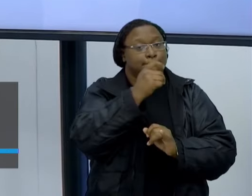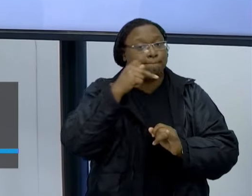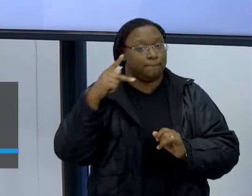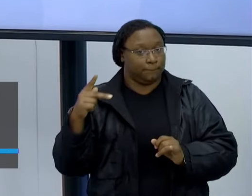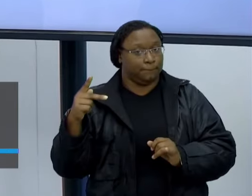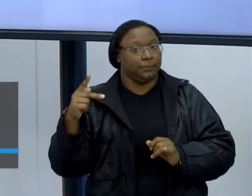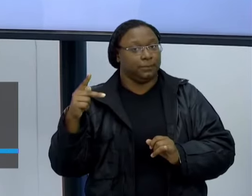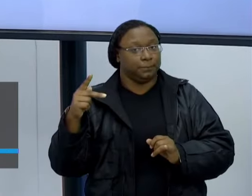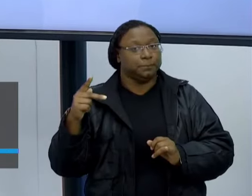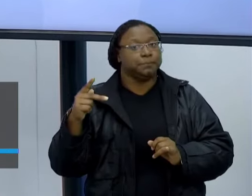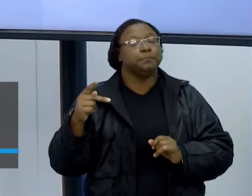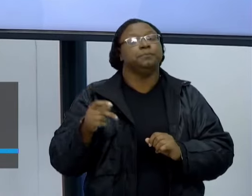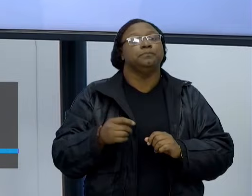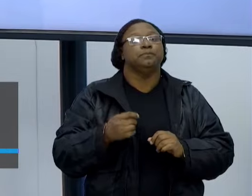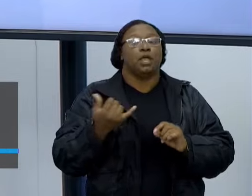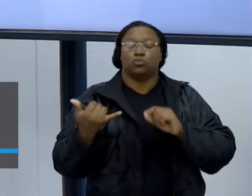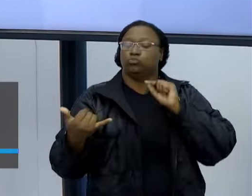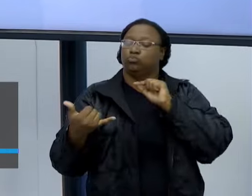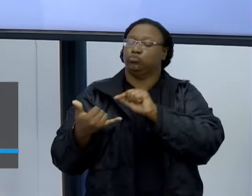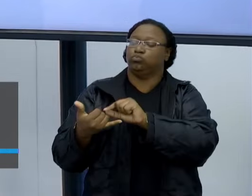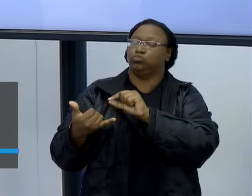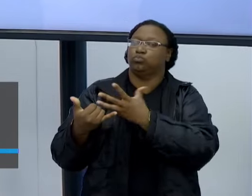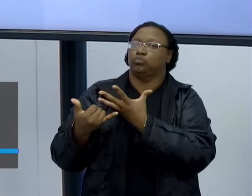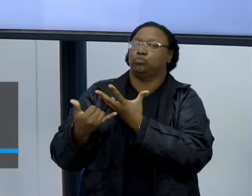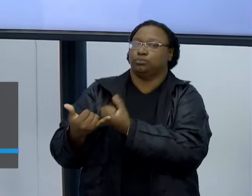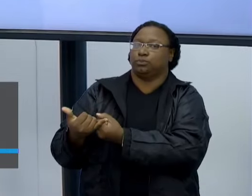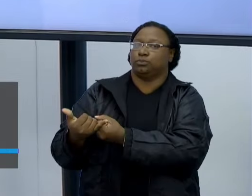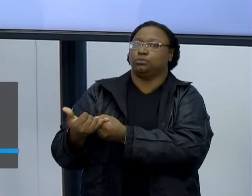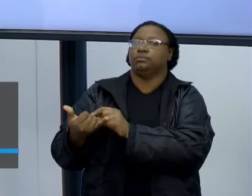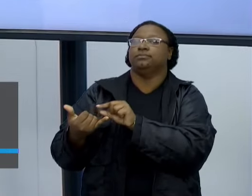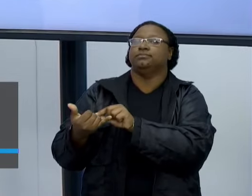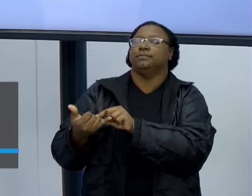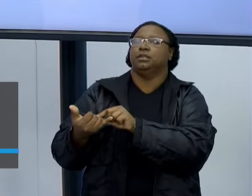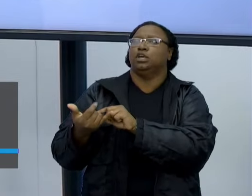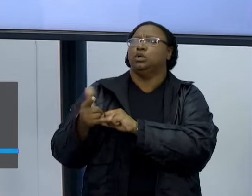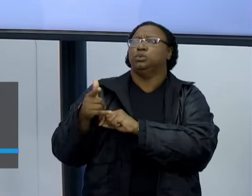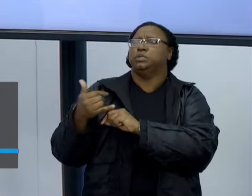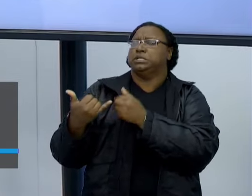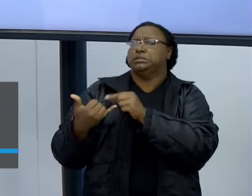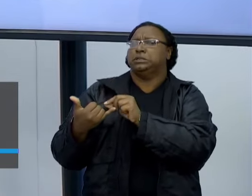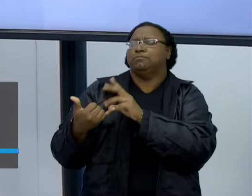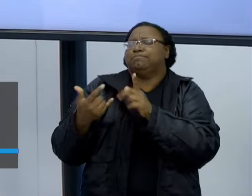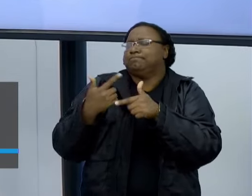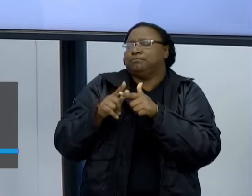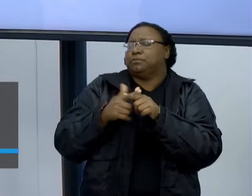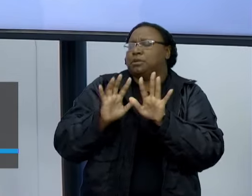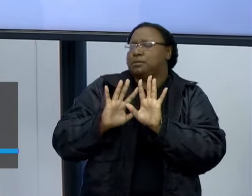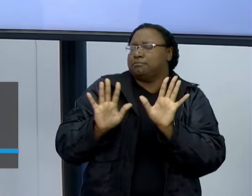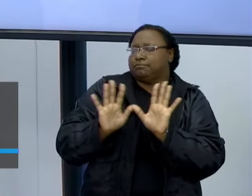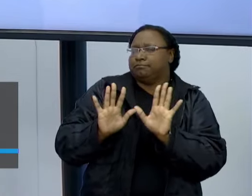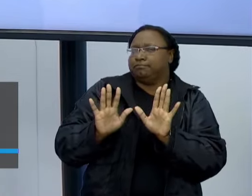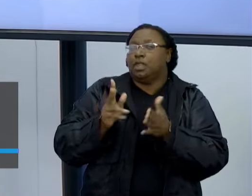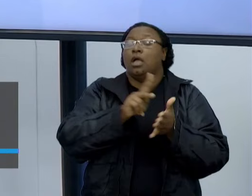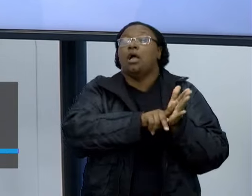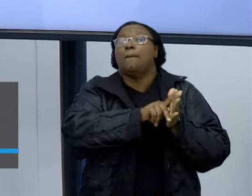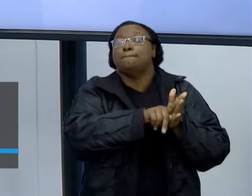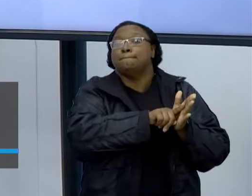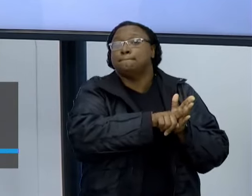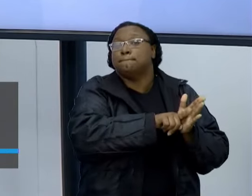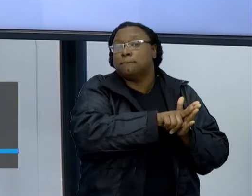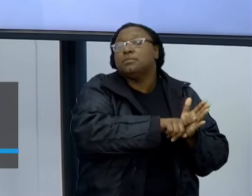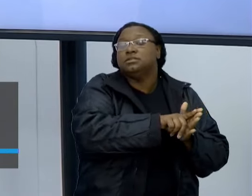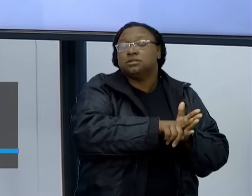gente instalar no nosso celular, ou se você não tem celular também não tem problema. A gente vai pesquisar um aplicativo